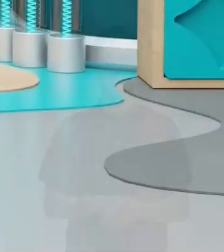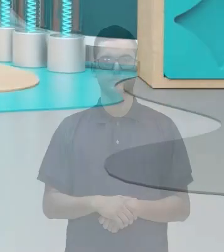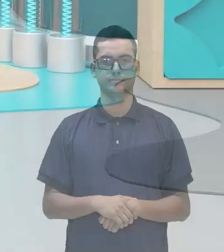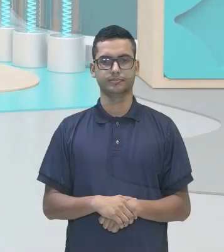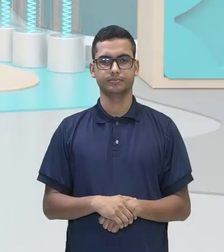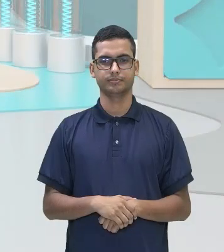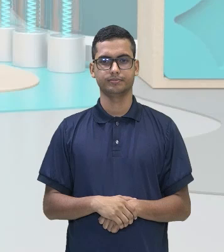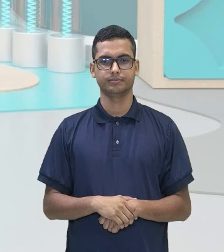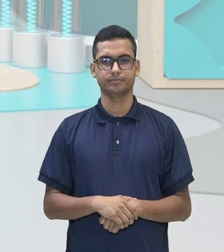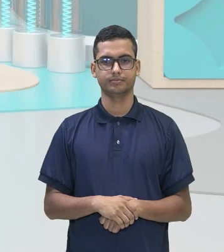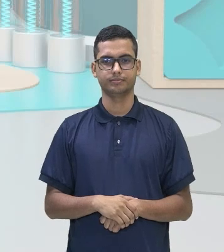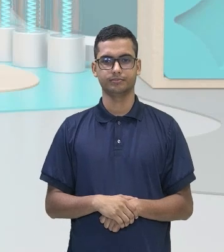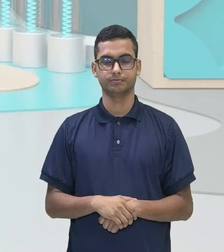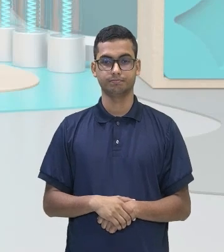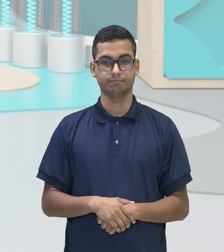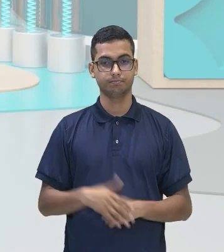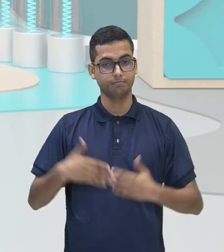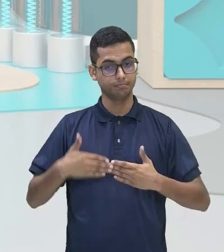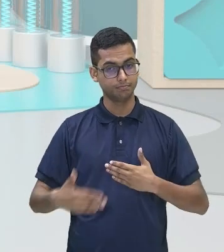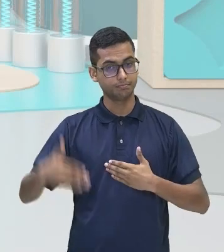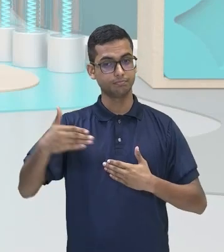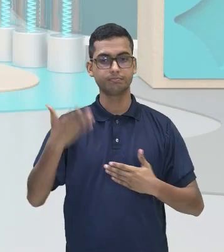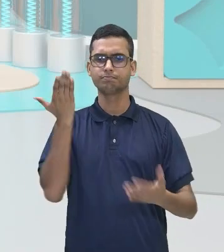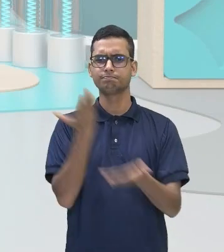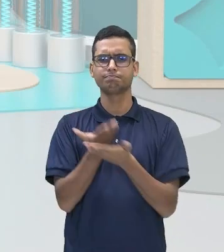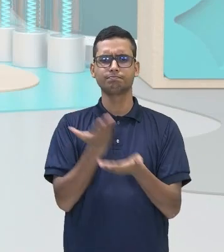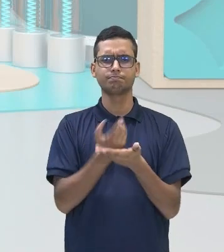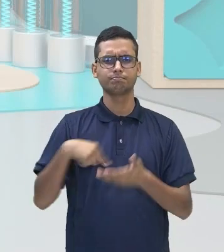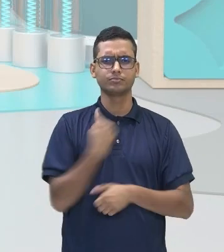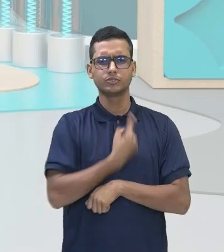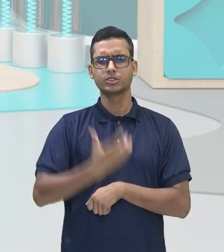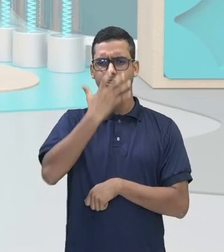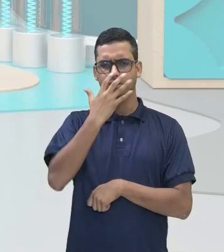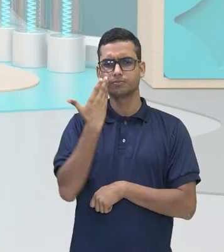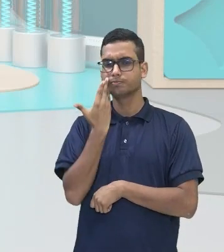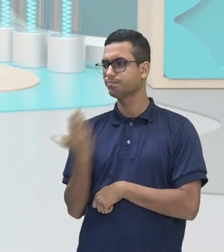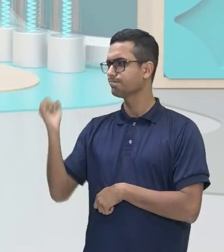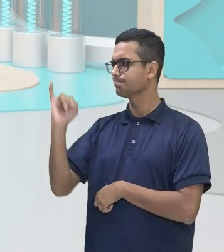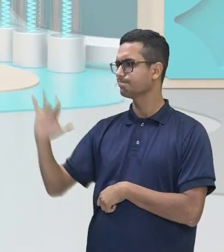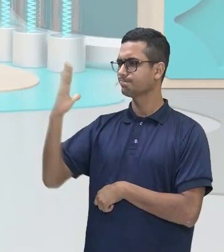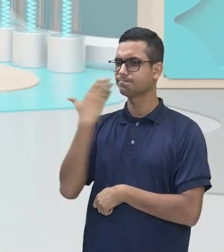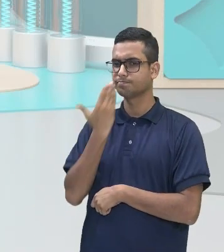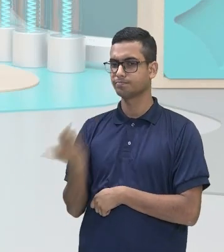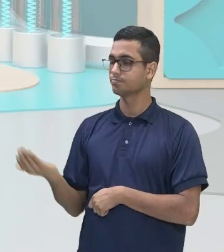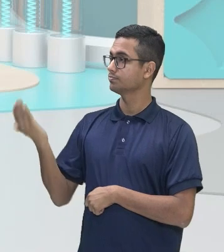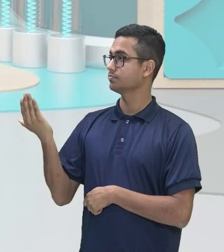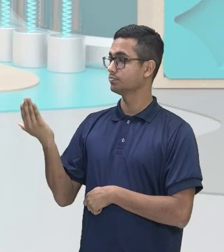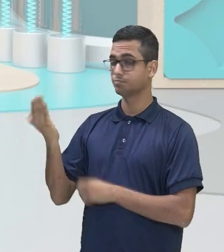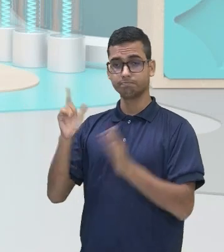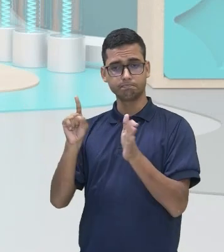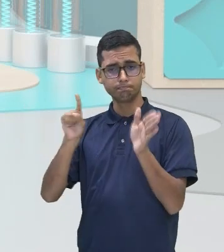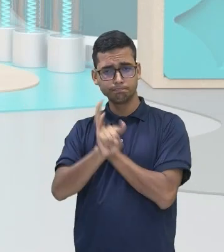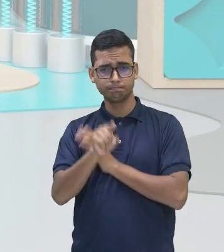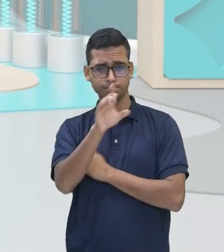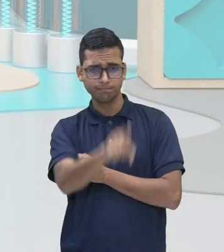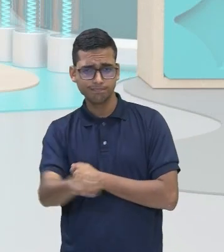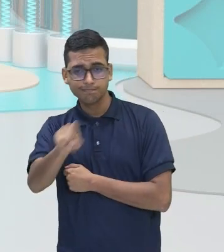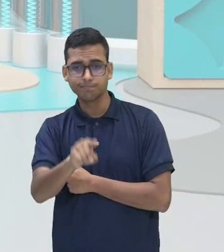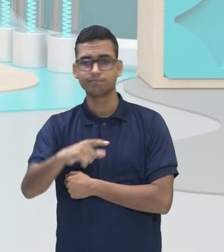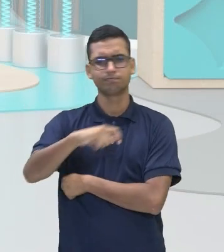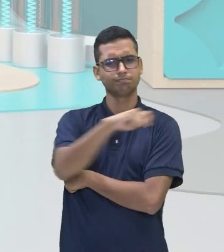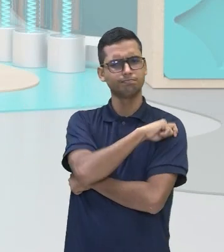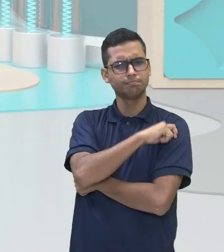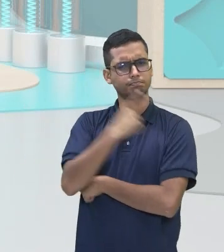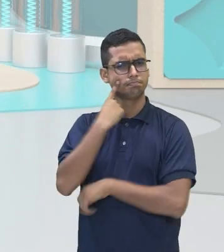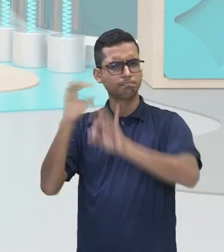E nós iniciamos a nossa aula apreciando estas imagens. E eu quero perguntar diretamente a você que me assiste, olhando